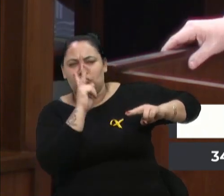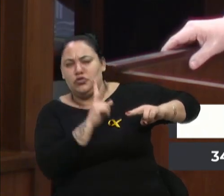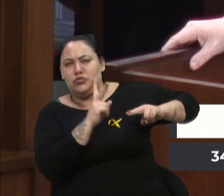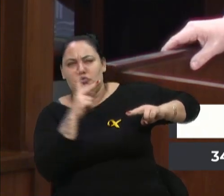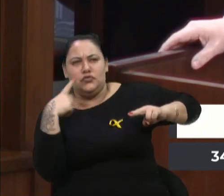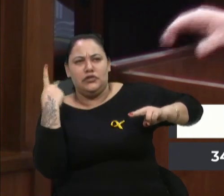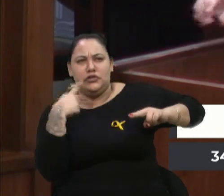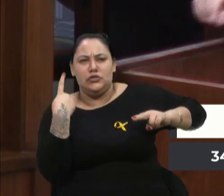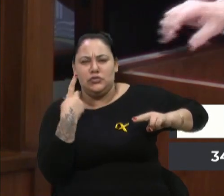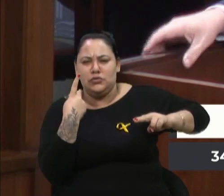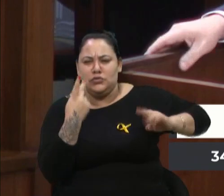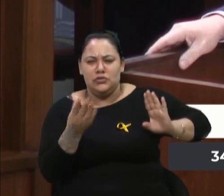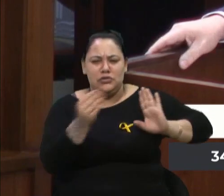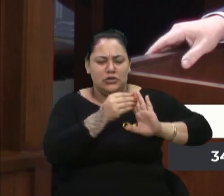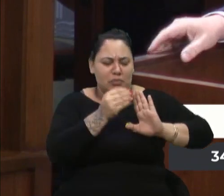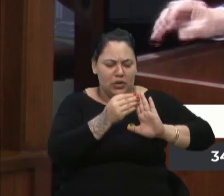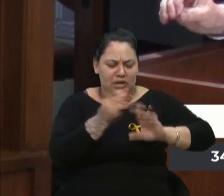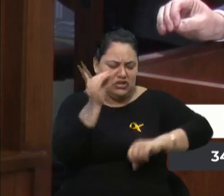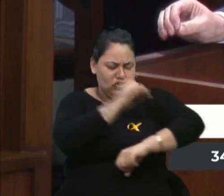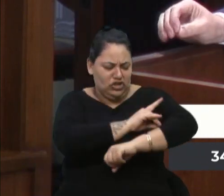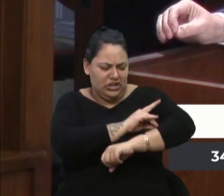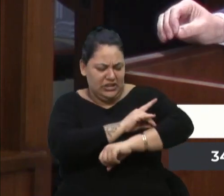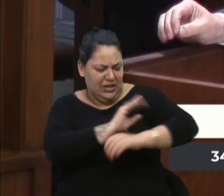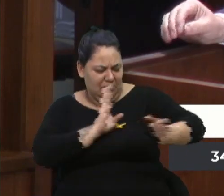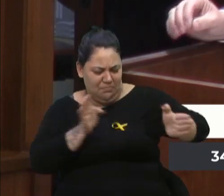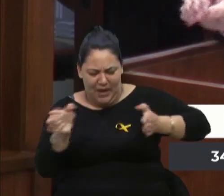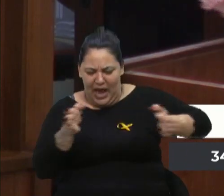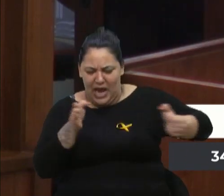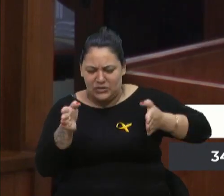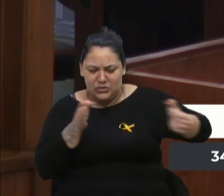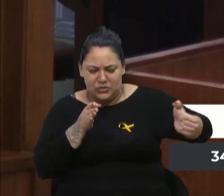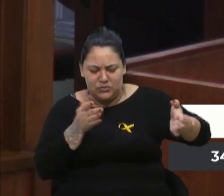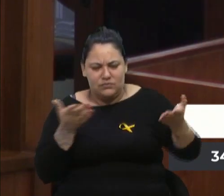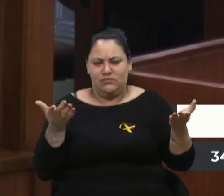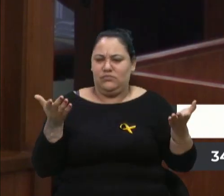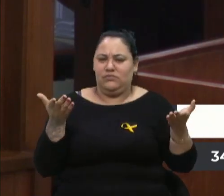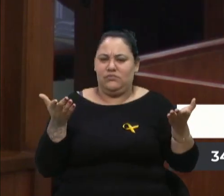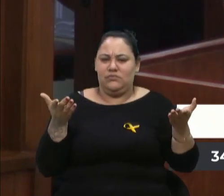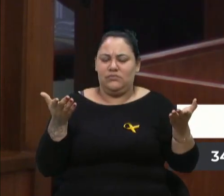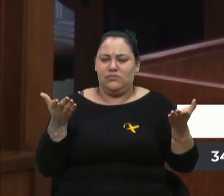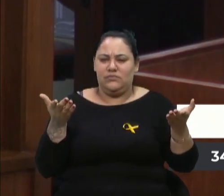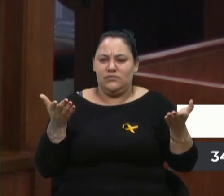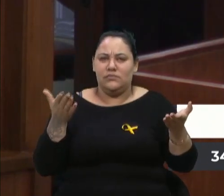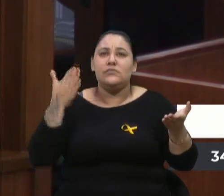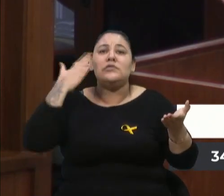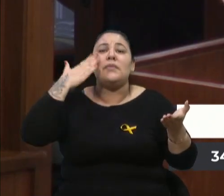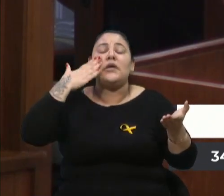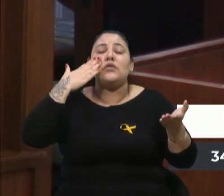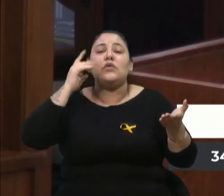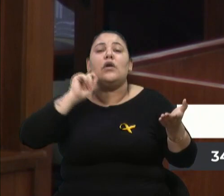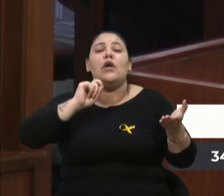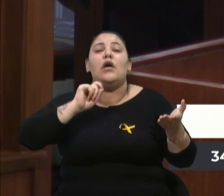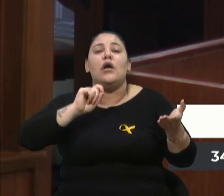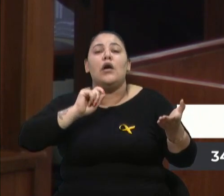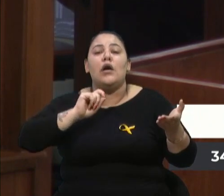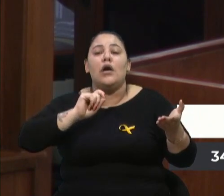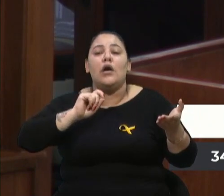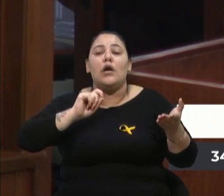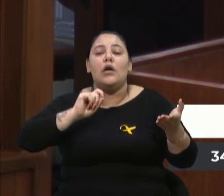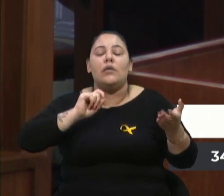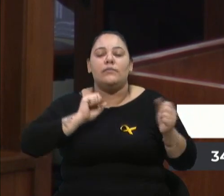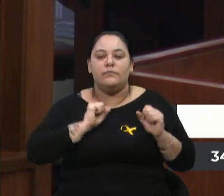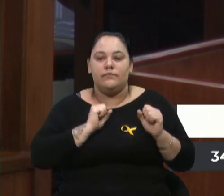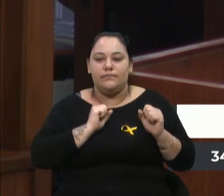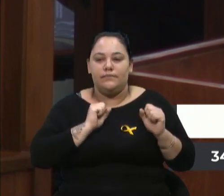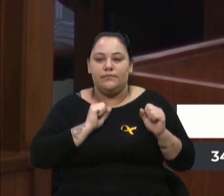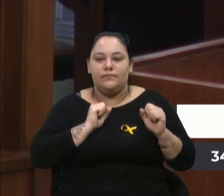coloca prazo, principalmente sabendo que, no momento oportuno, sabendo que a matéria de líder do